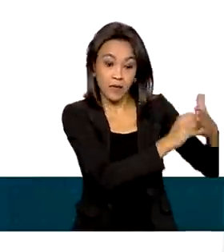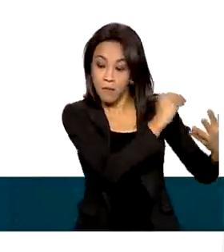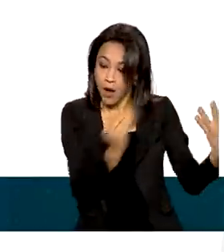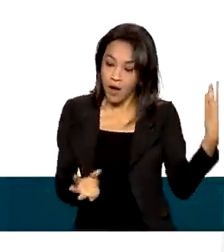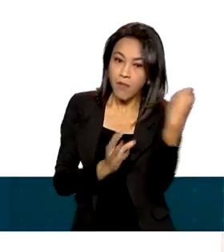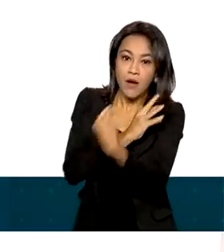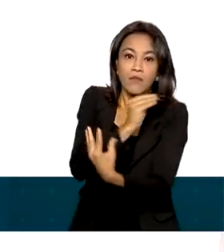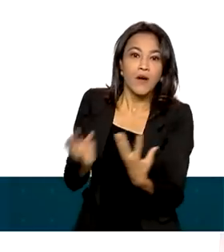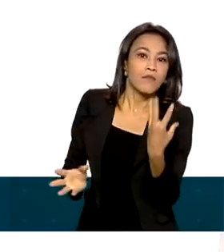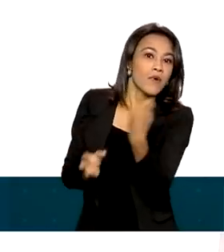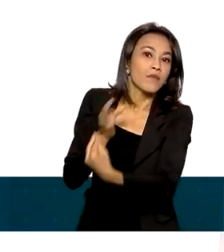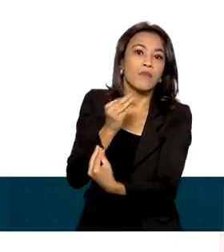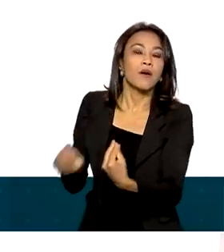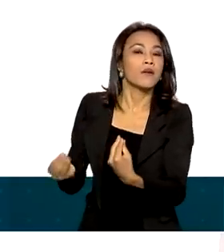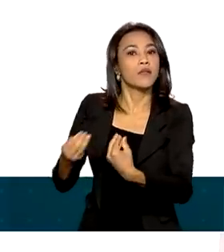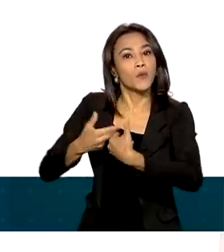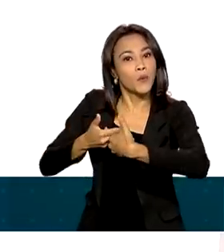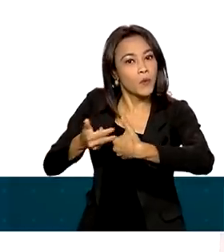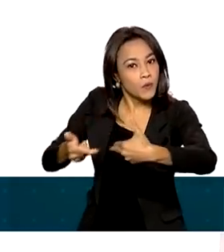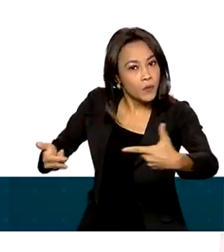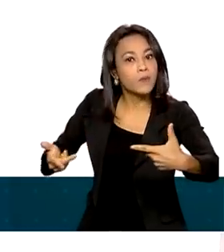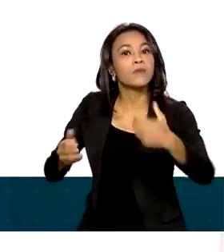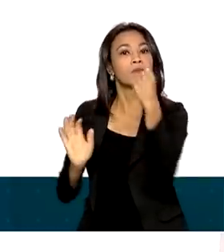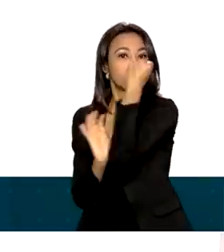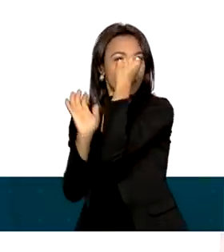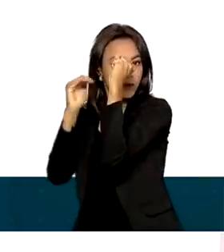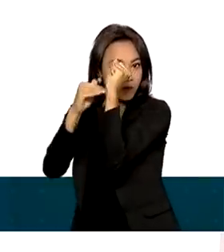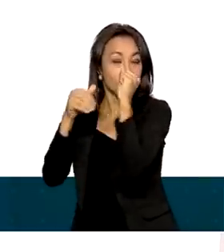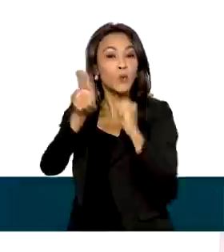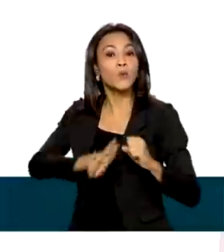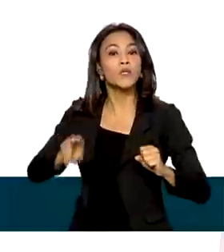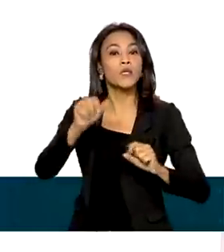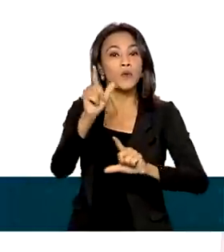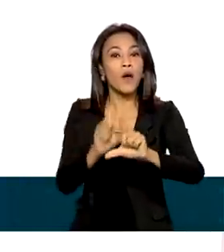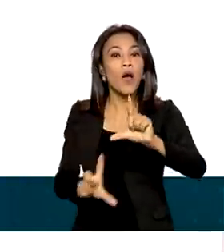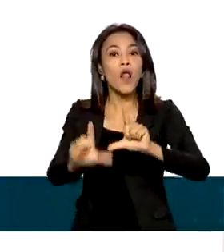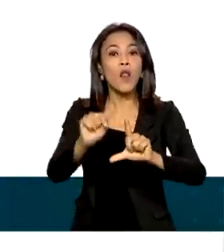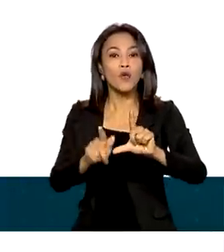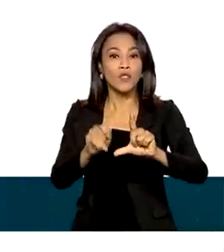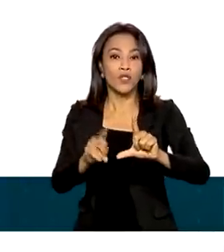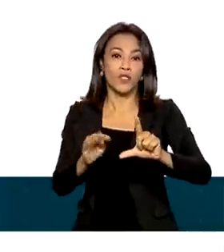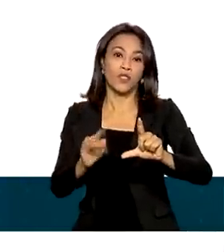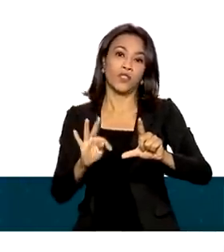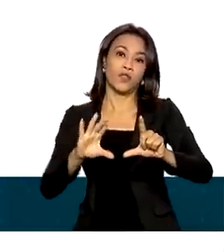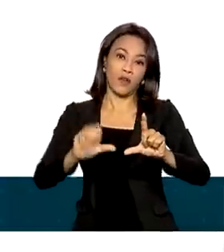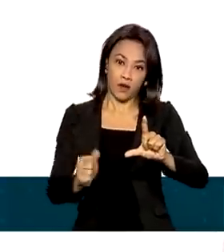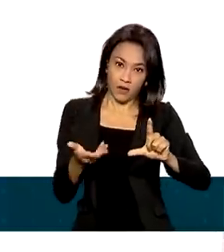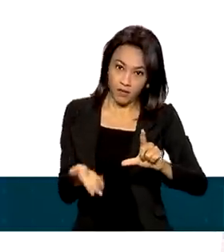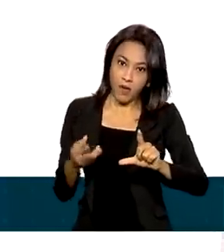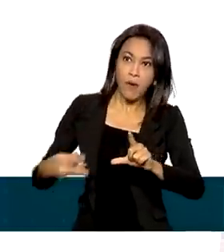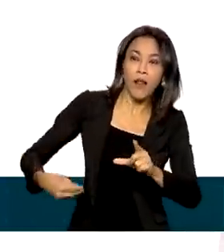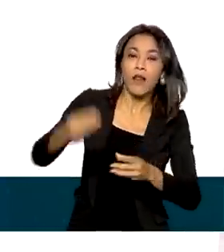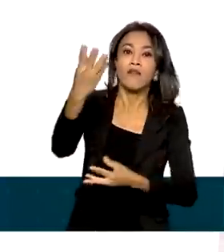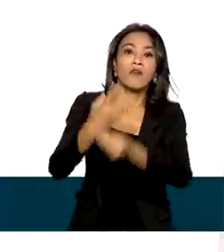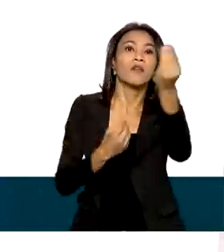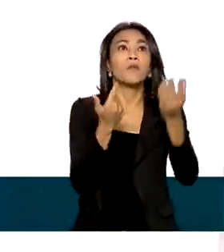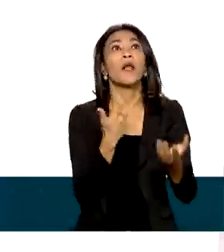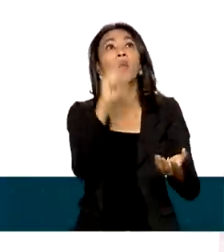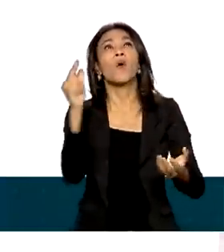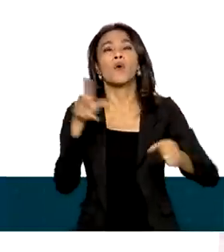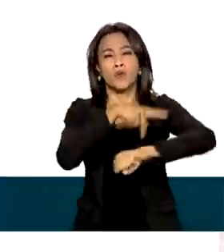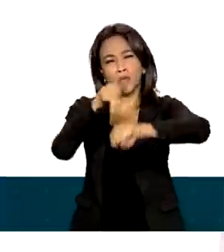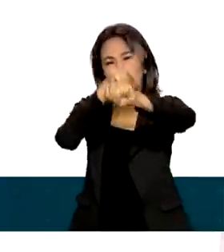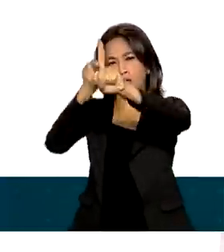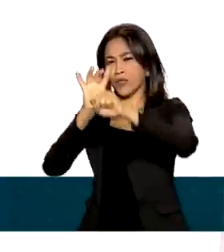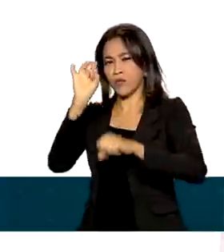localmente, mas também utilizem a infraestrutura logística para poder levá-los para os vários outros países, não apenas aqui da região